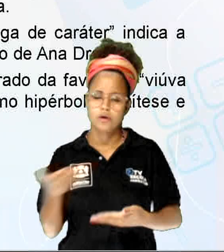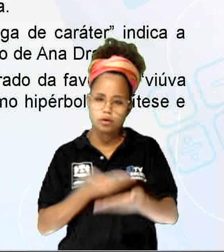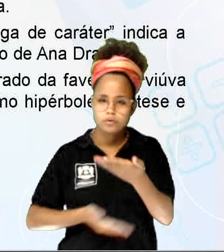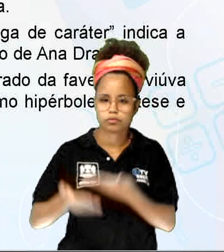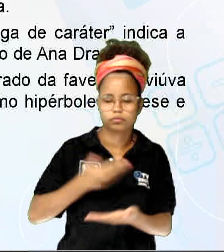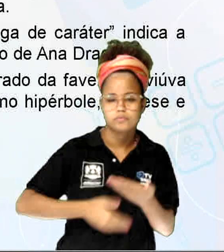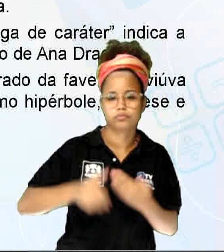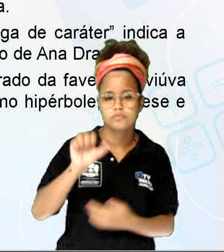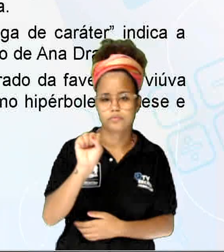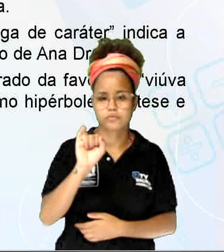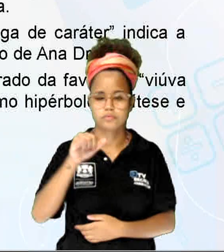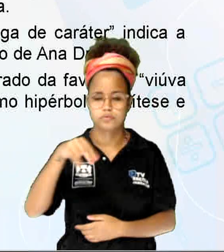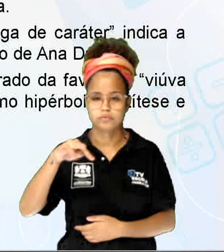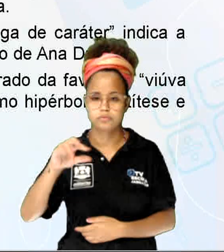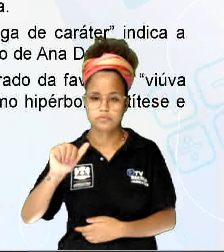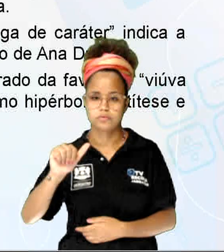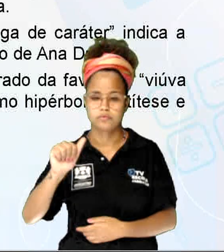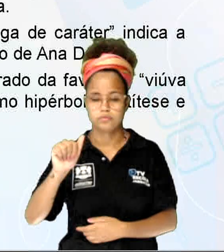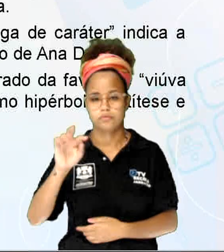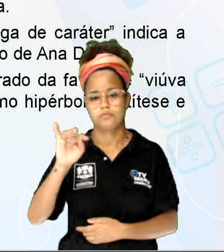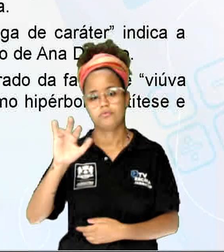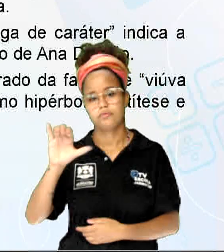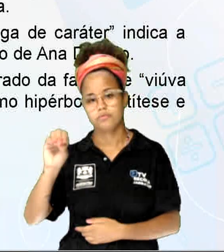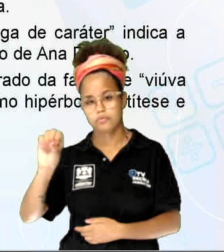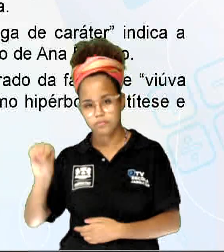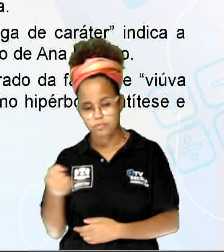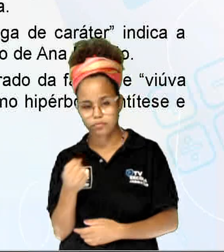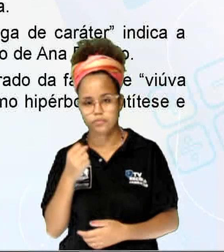e estilísticos do texto, é correto